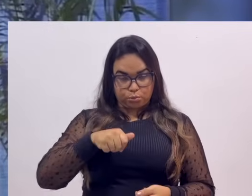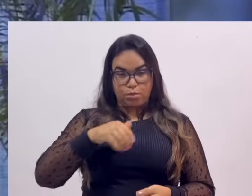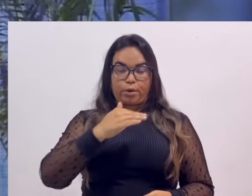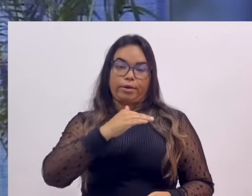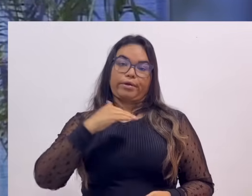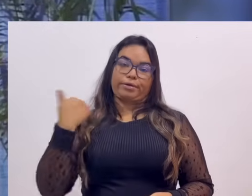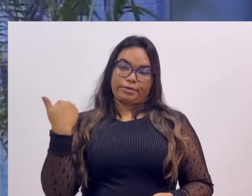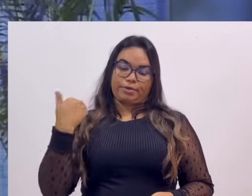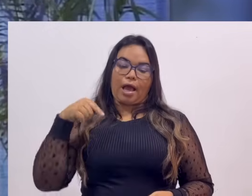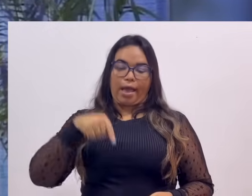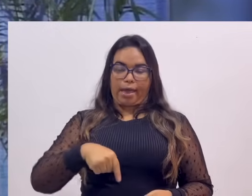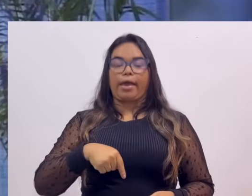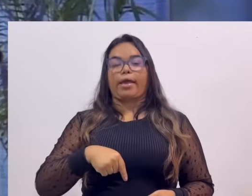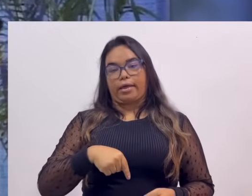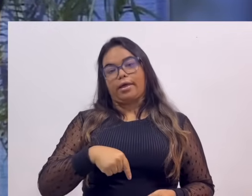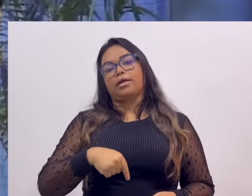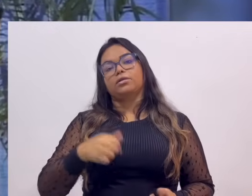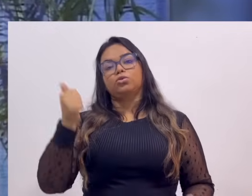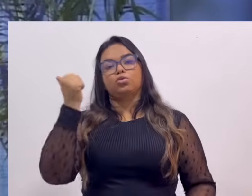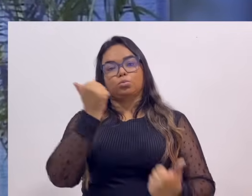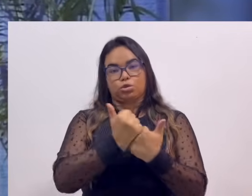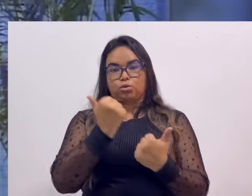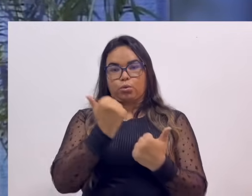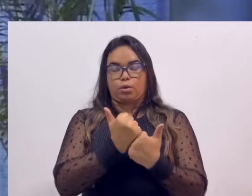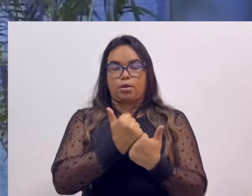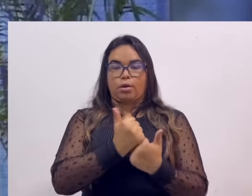significa que ele pagou a pena. Certo?